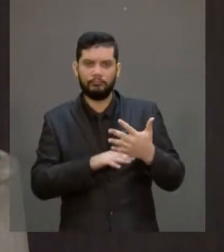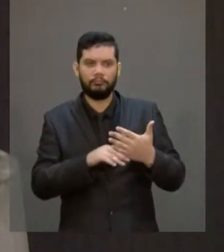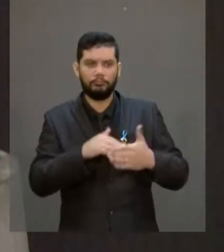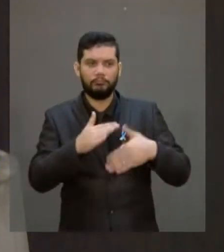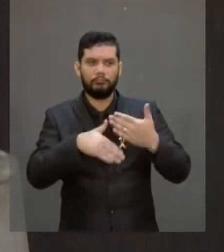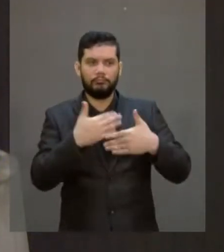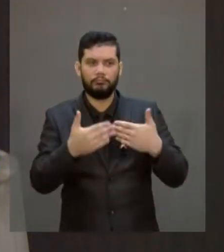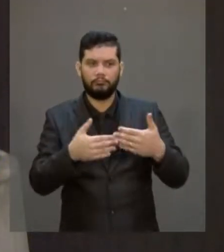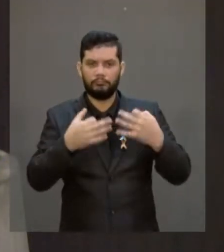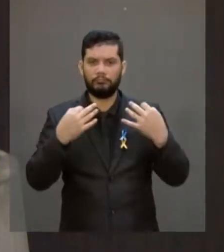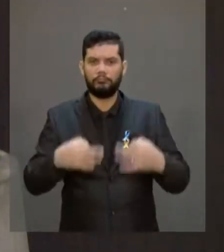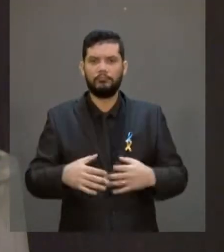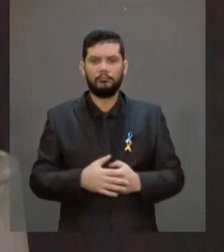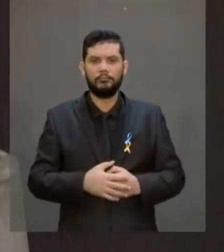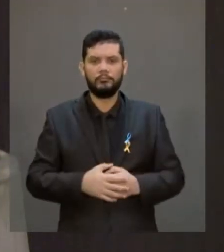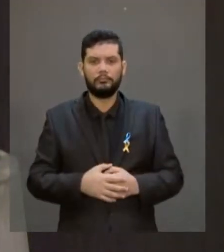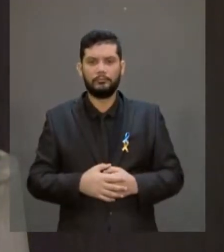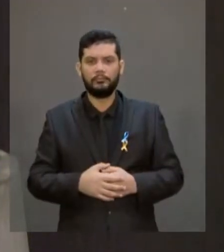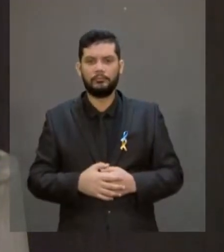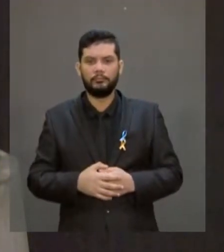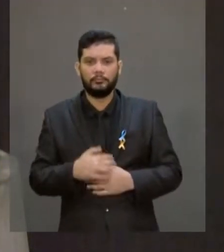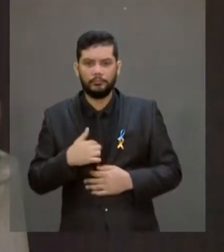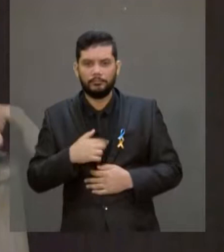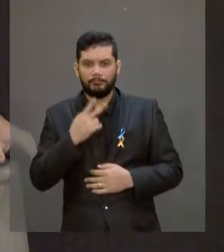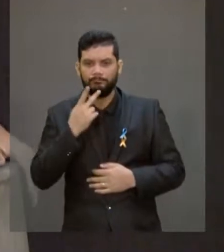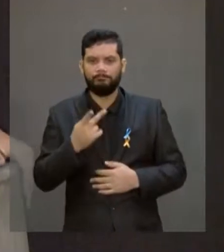legal. Eu digo isso